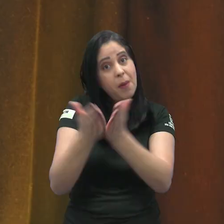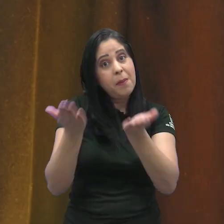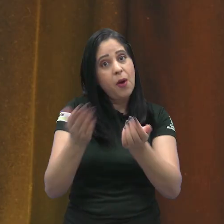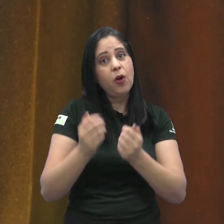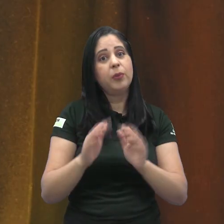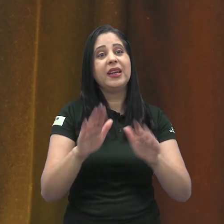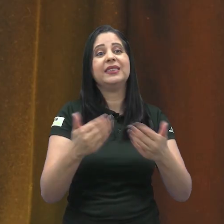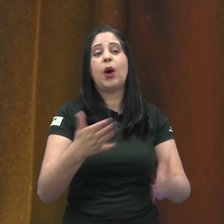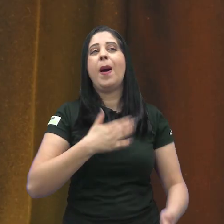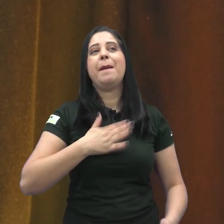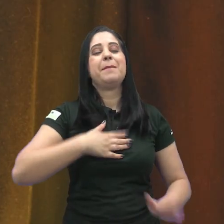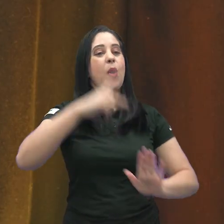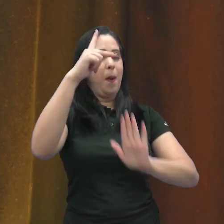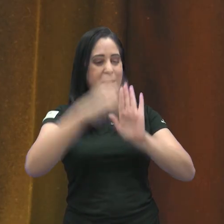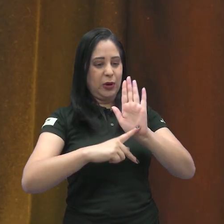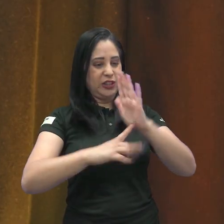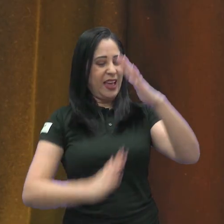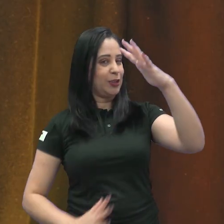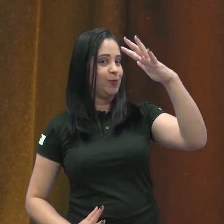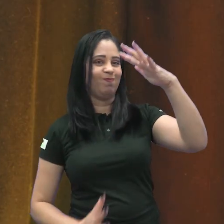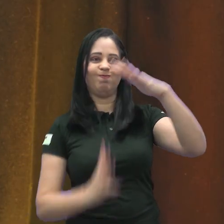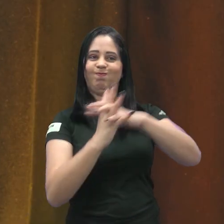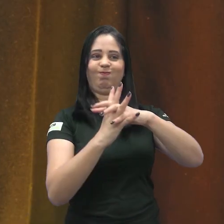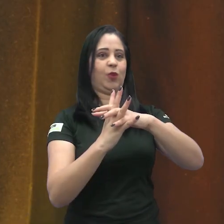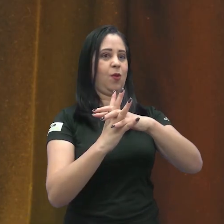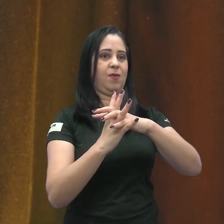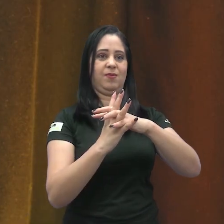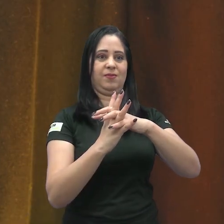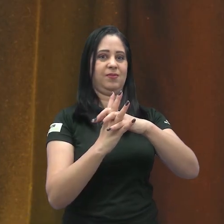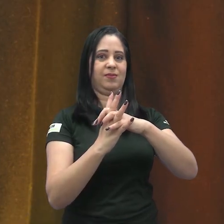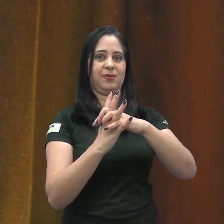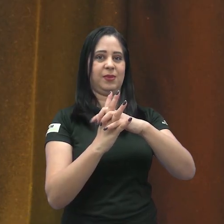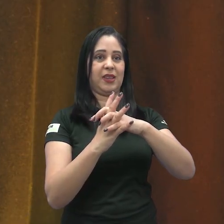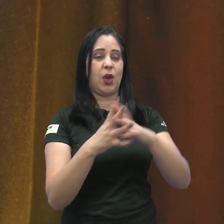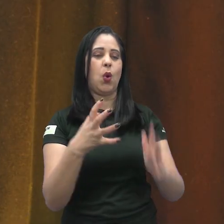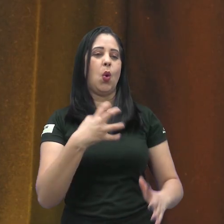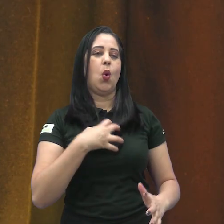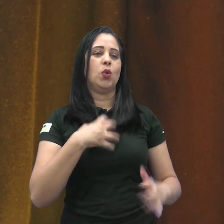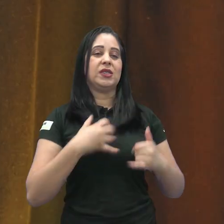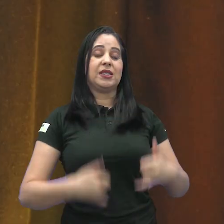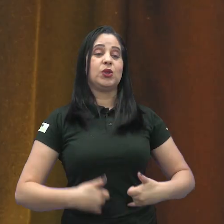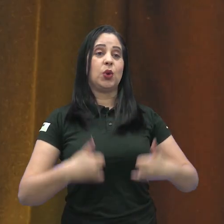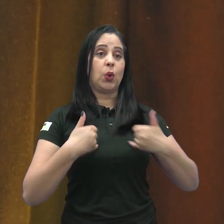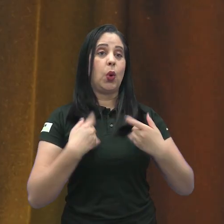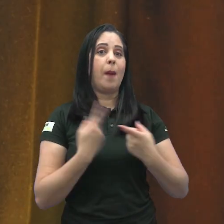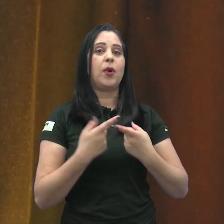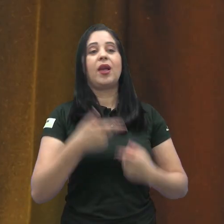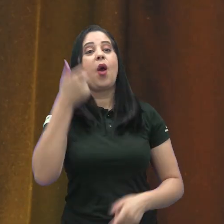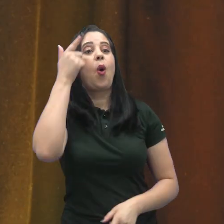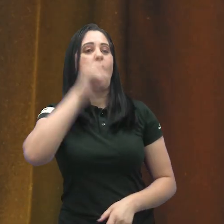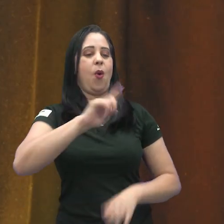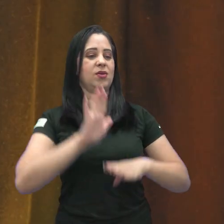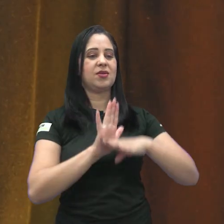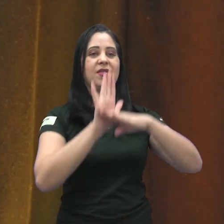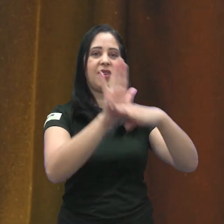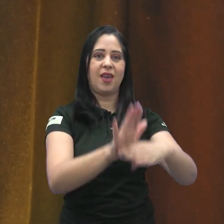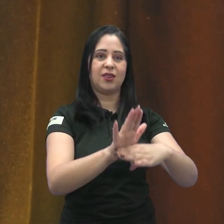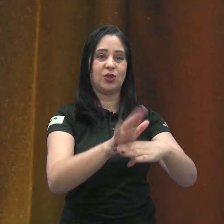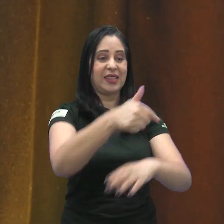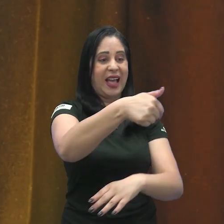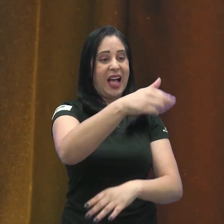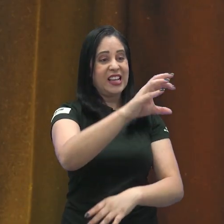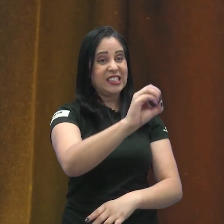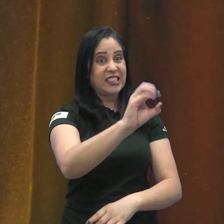de baixa renda. Então, esse dia foi o maior projeto social meu que eu consegui, através dessa minha ideia, dar essa condição. Start,